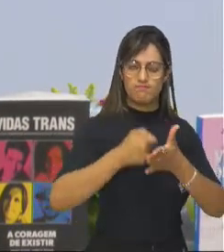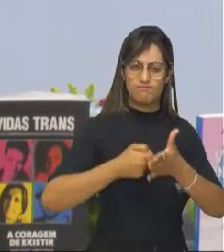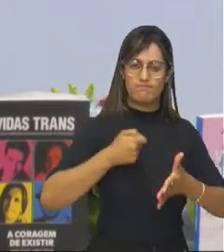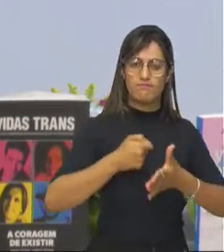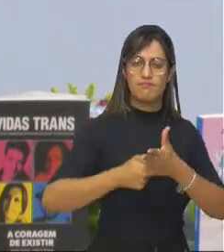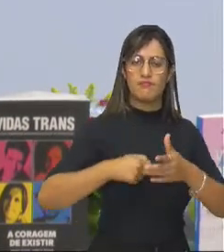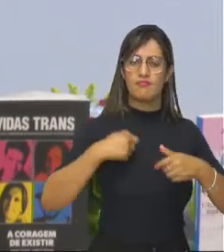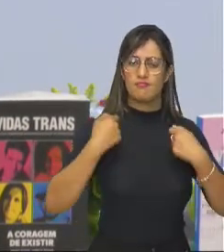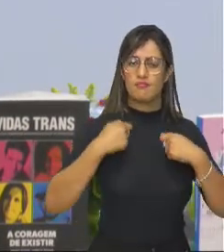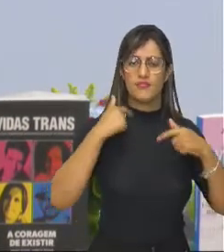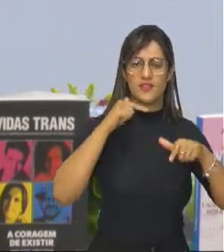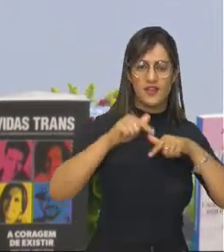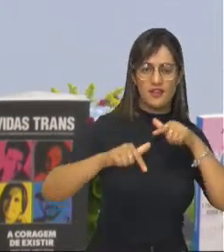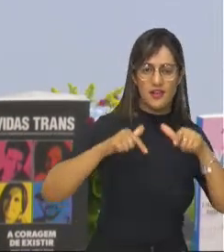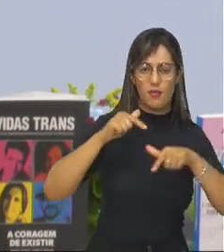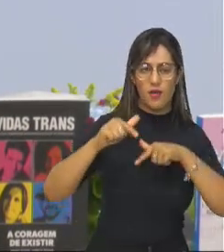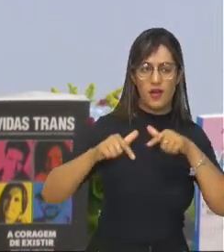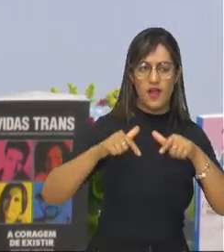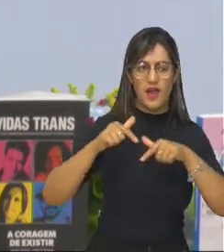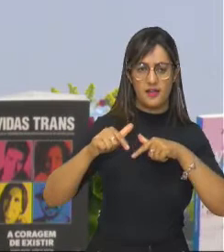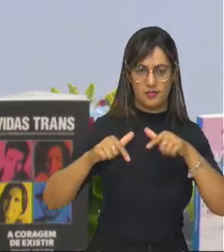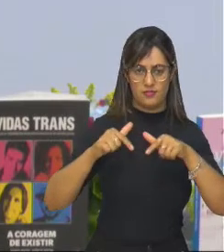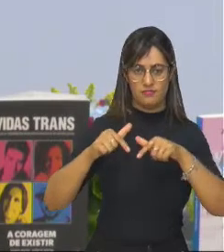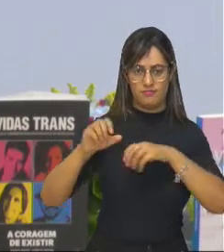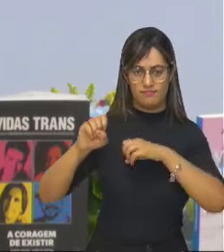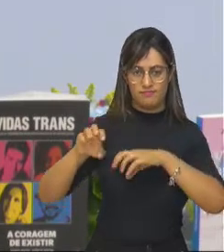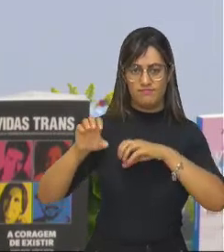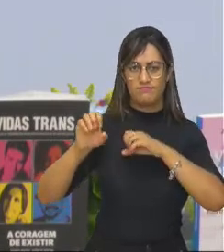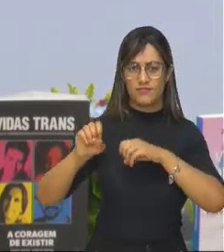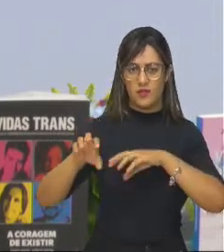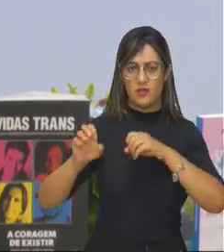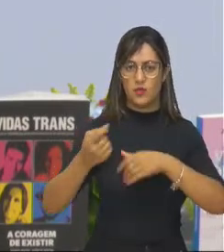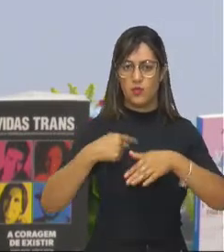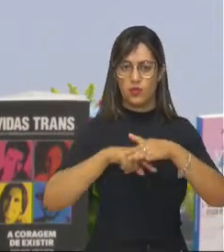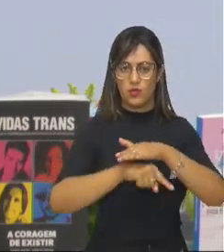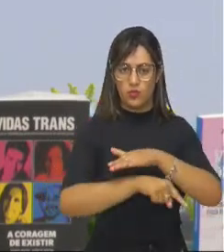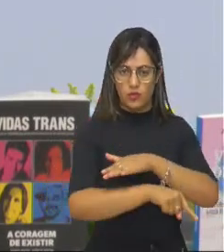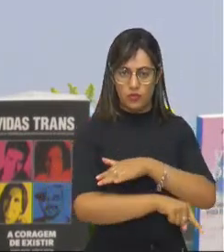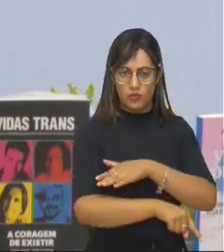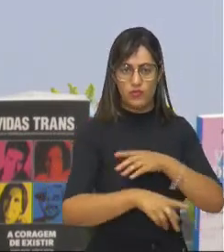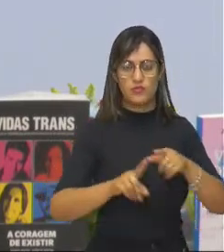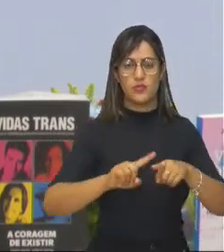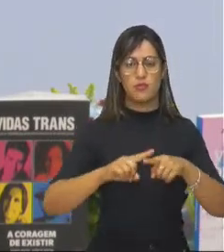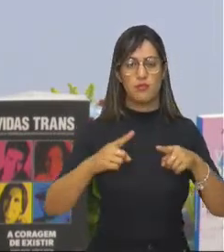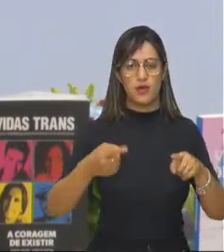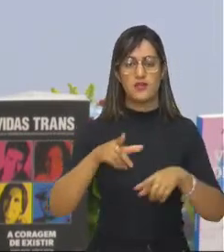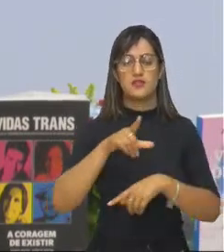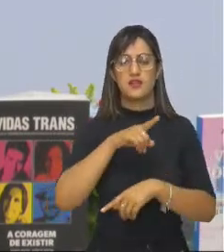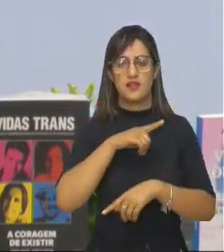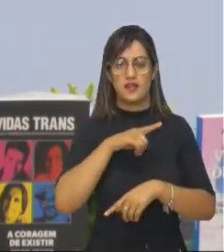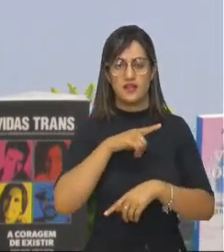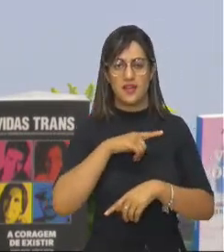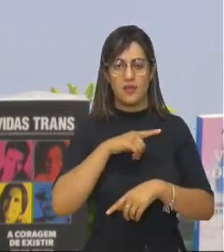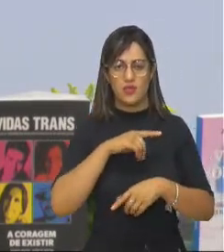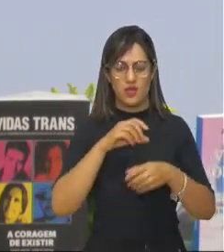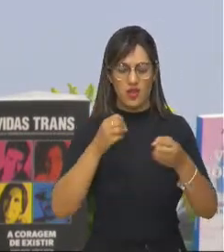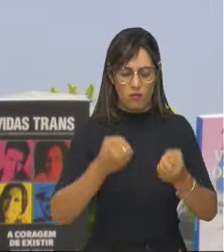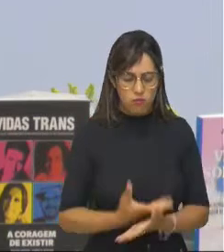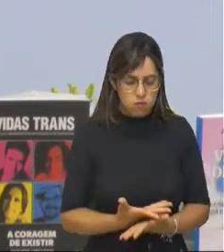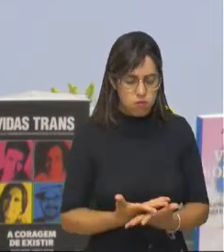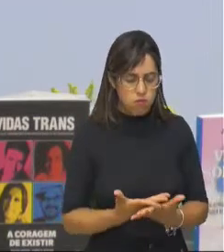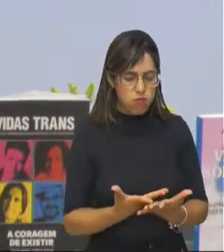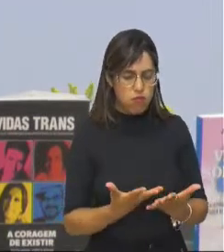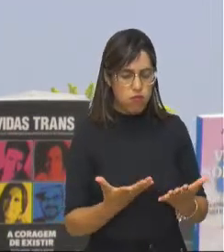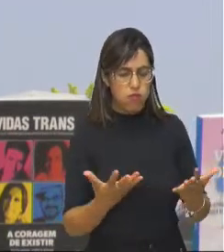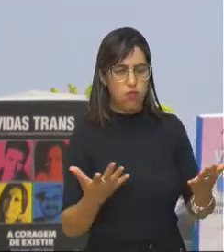gente, num processo educativo muito profundo. Não ter como algo dado, mas algo que nós temos que proliferar, temos que